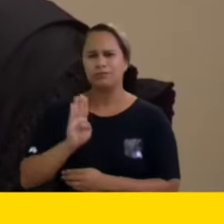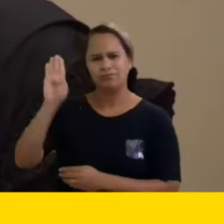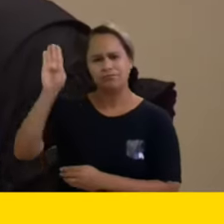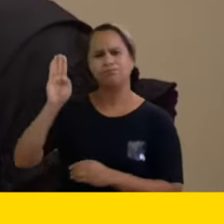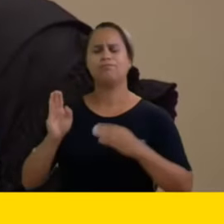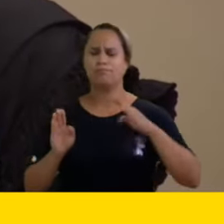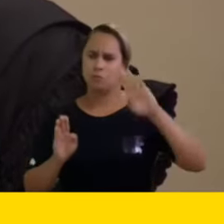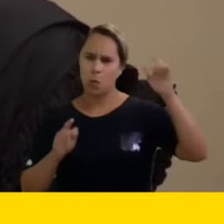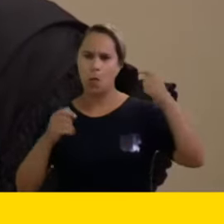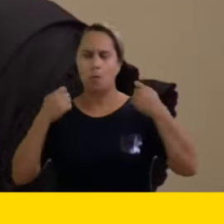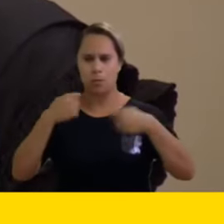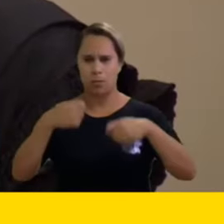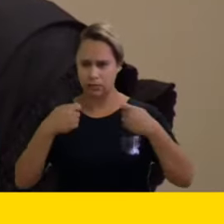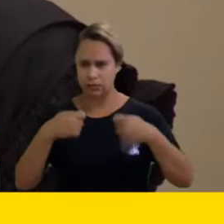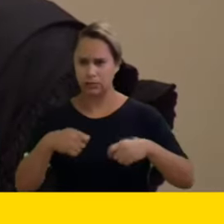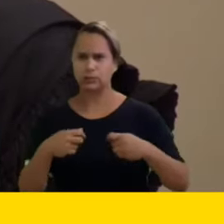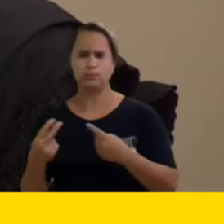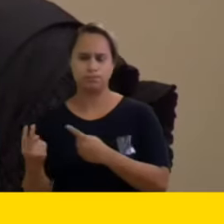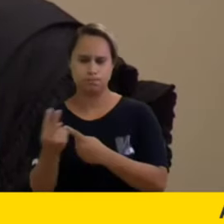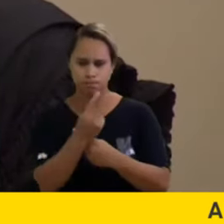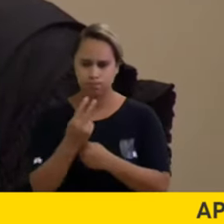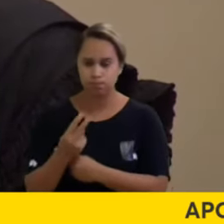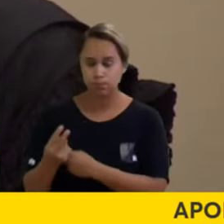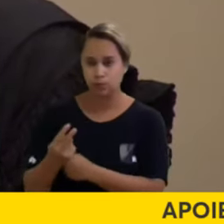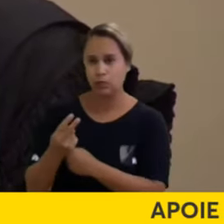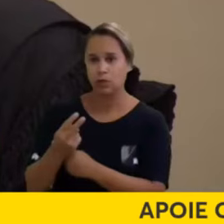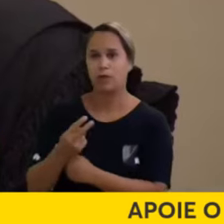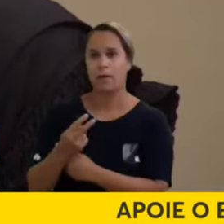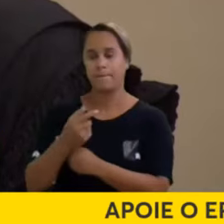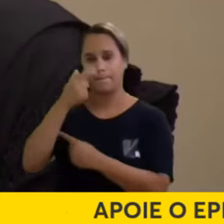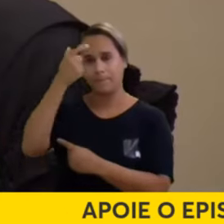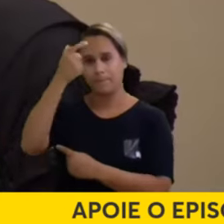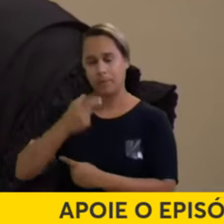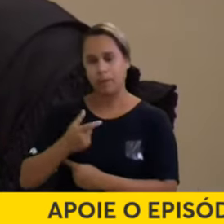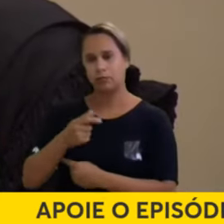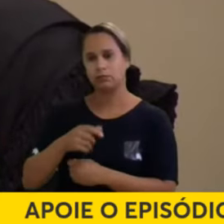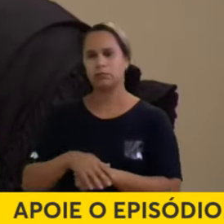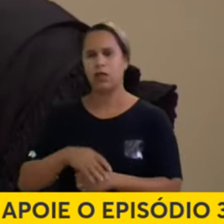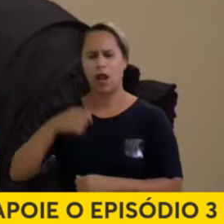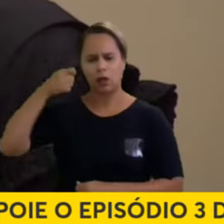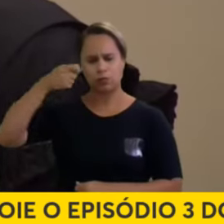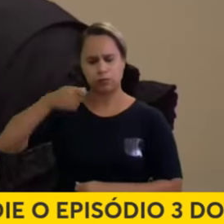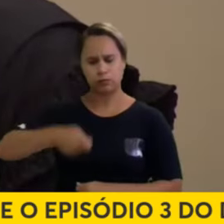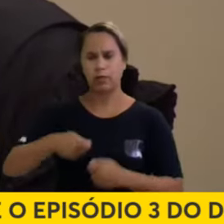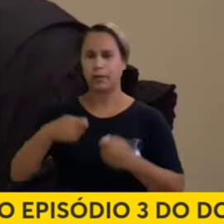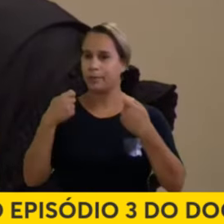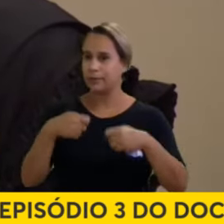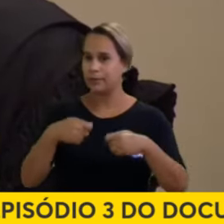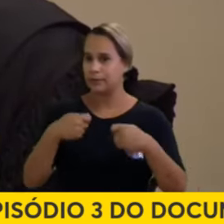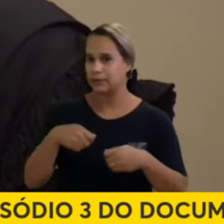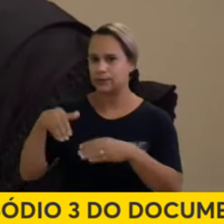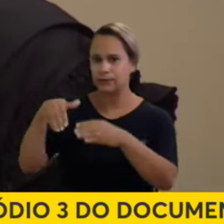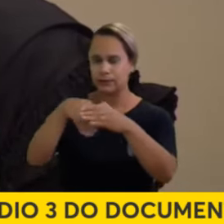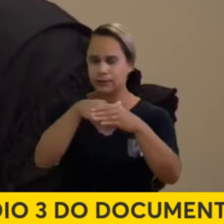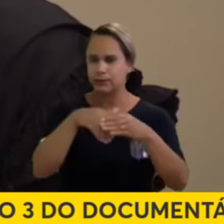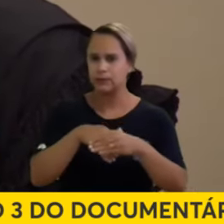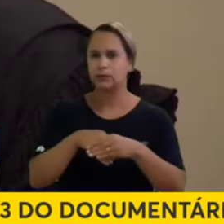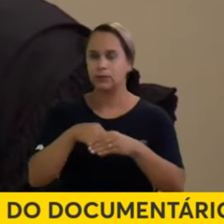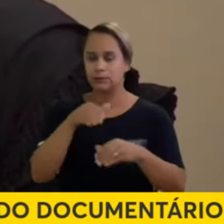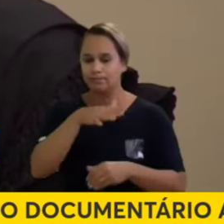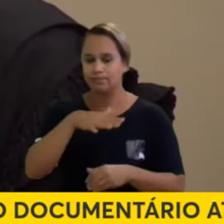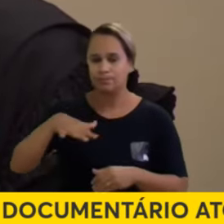faz bem o Guilherme bolos em proteger a sua integridade as autoridades precisam assegurar que as eleições se deem um ambiente democrático não